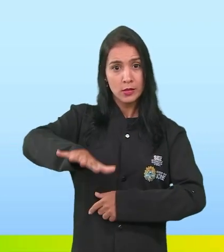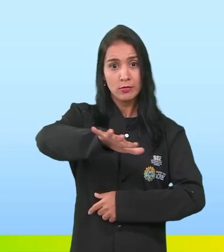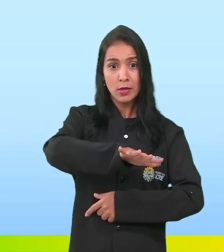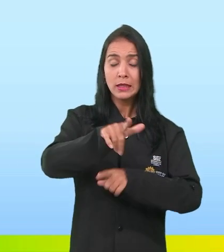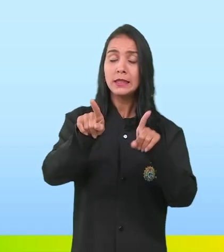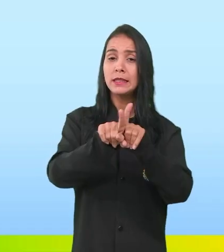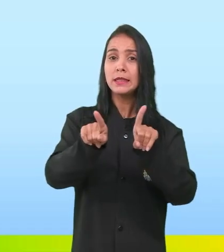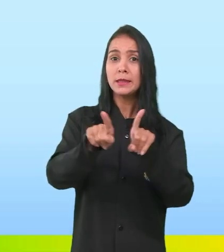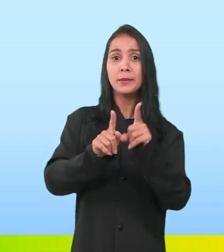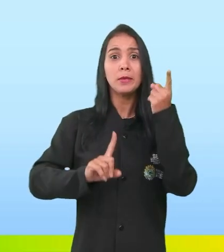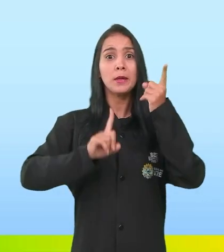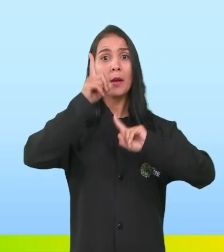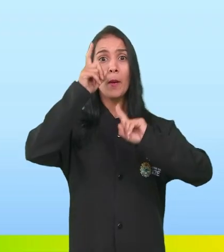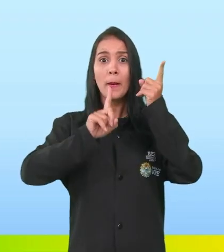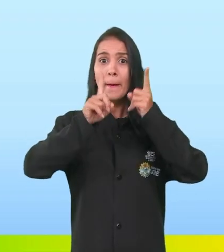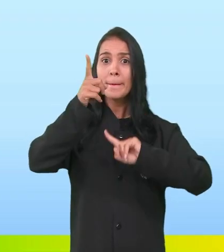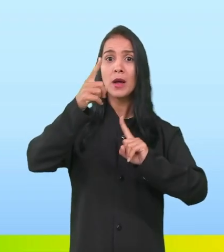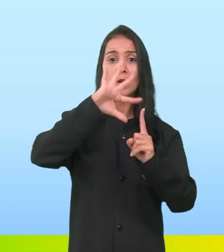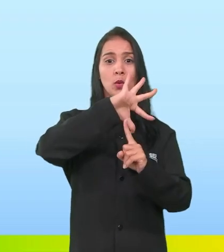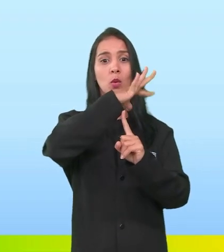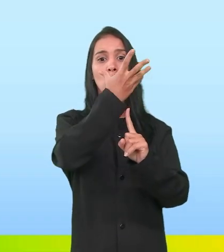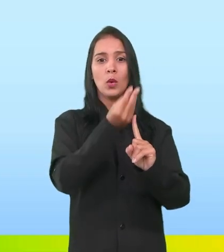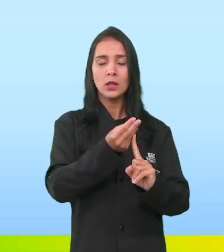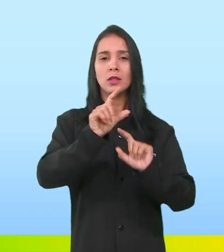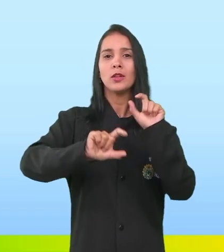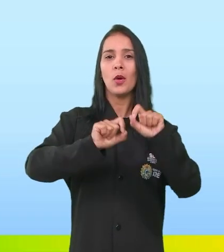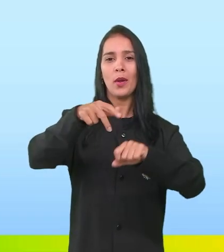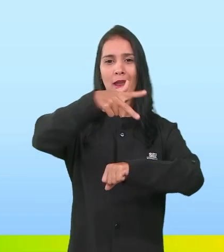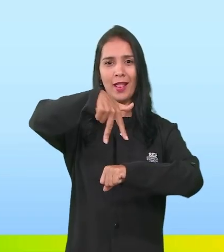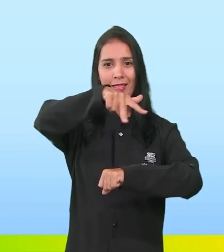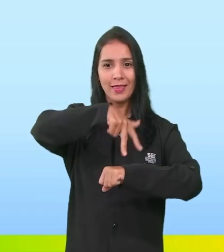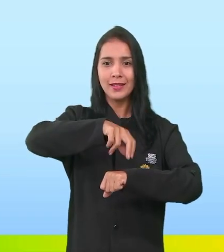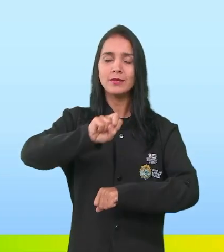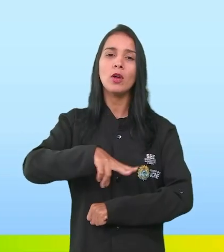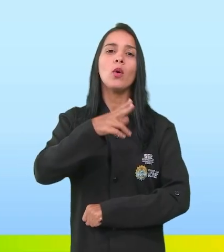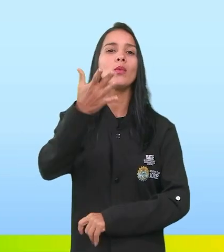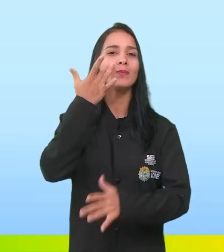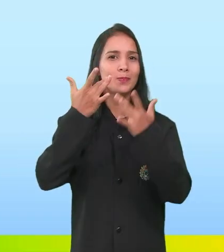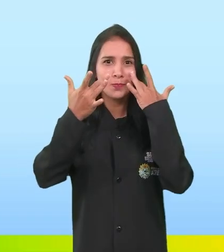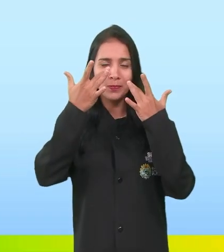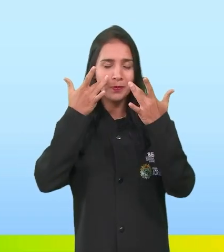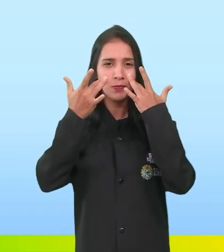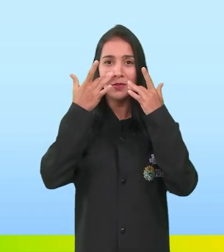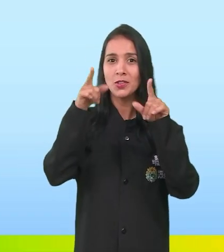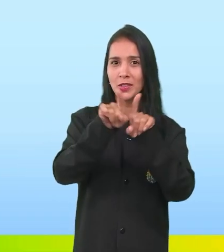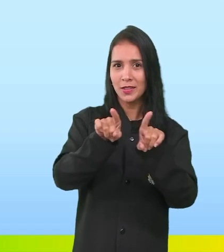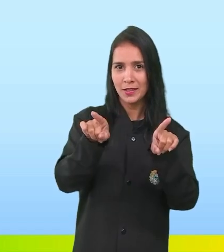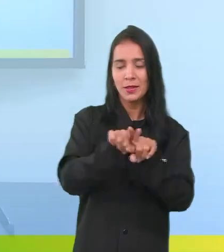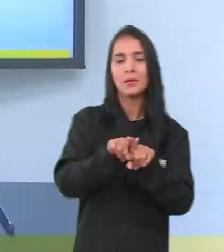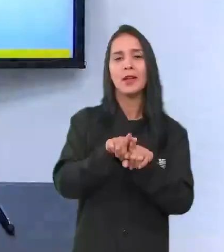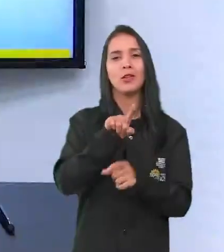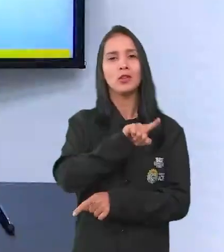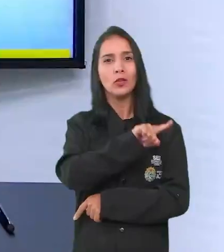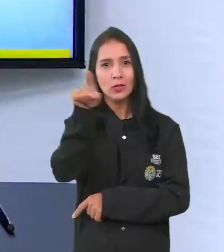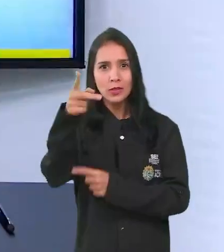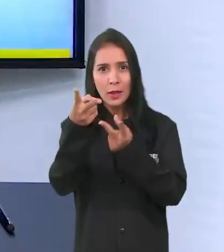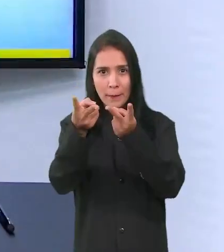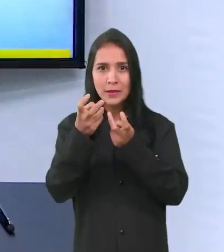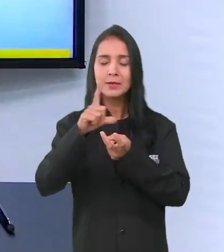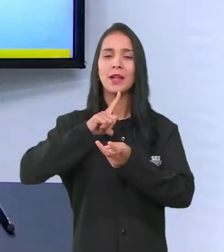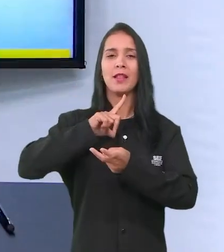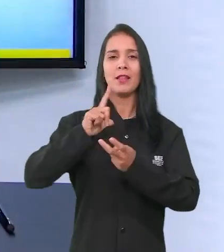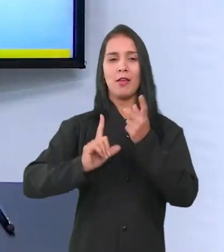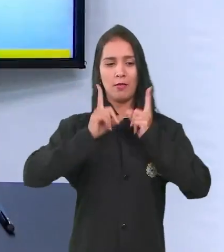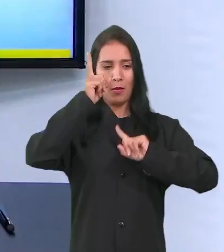Expressão artística, que é o balé clássico e no teatro físico. Então, a gente percebe aí que a expressão corporal, ela